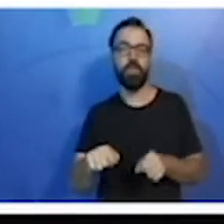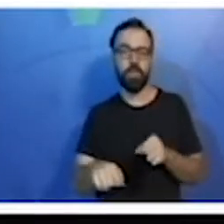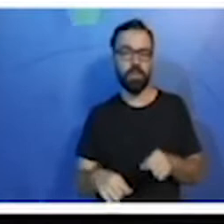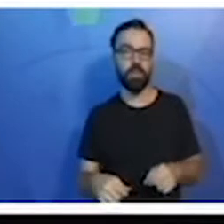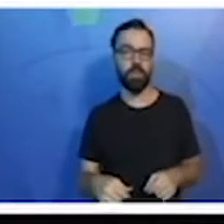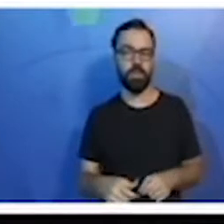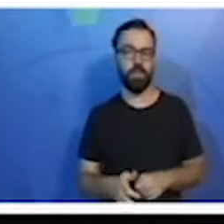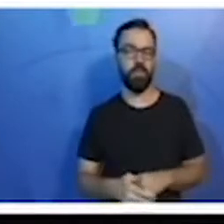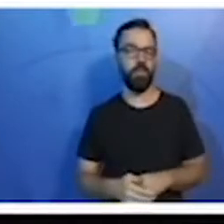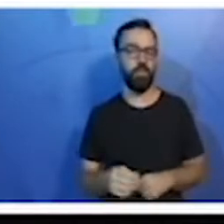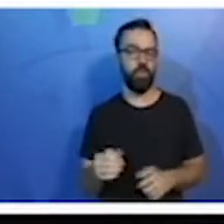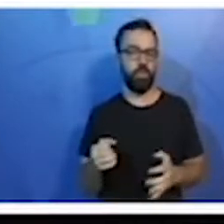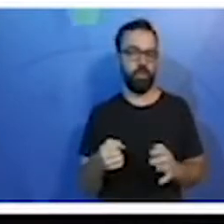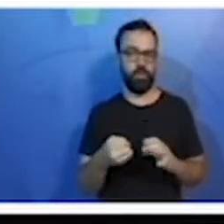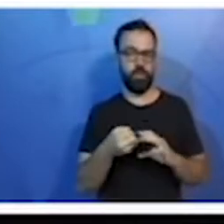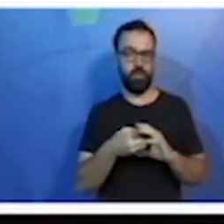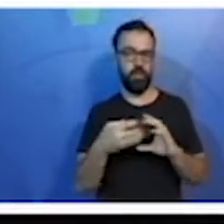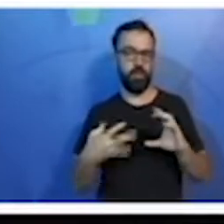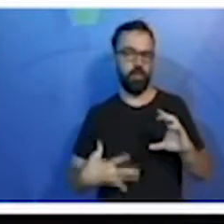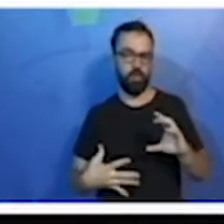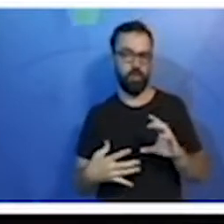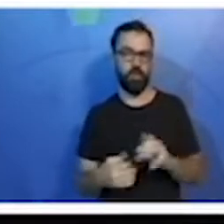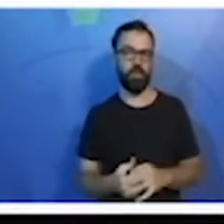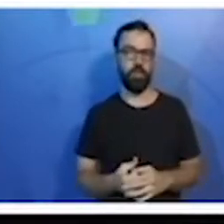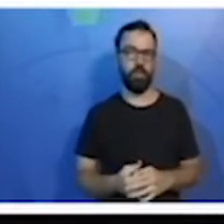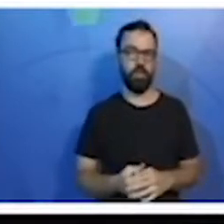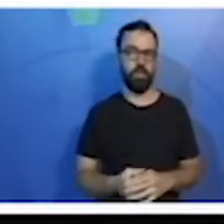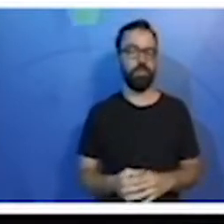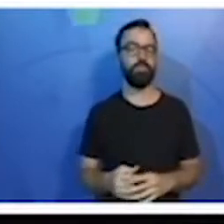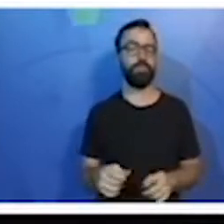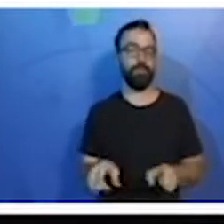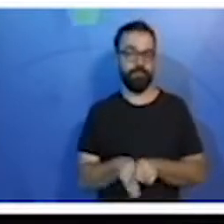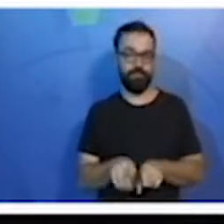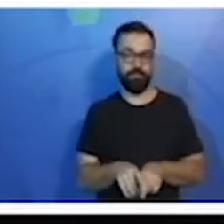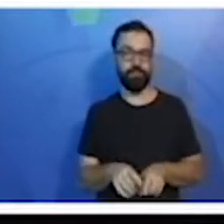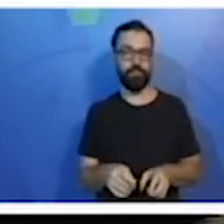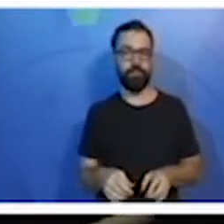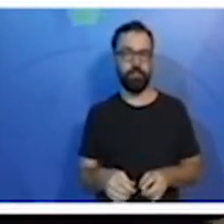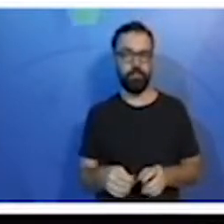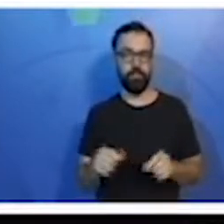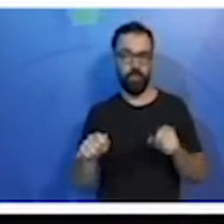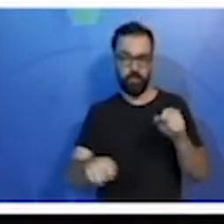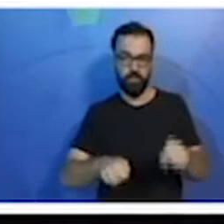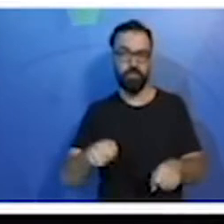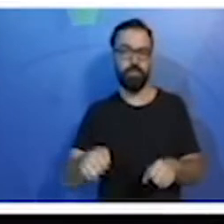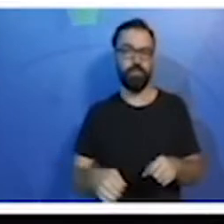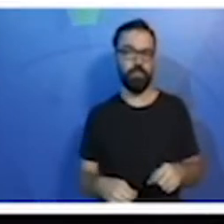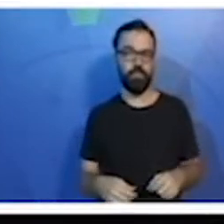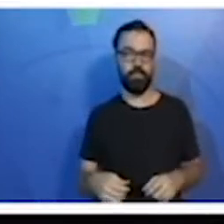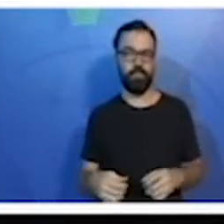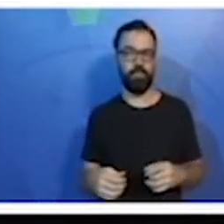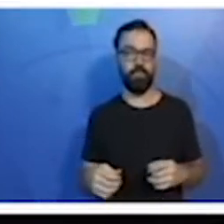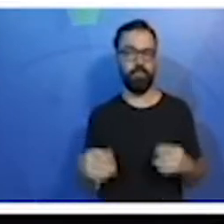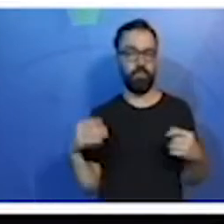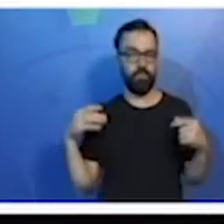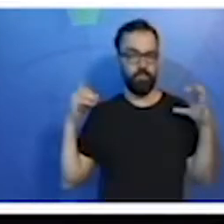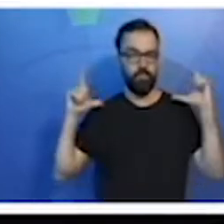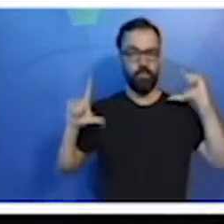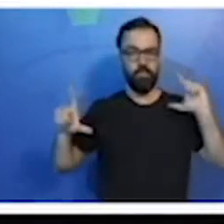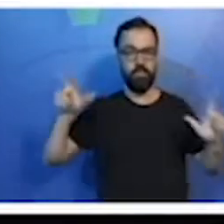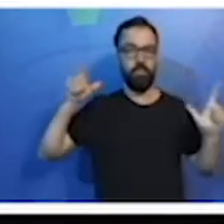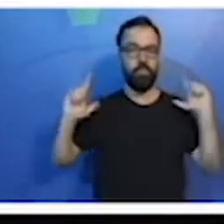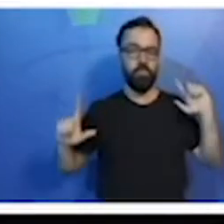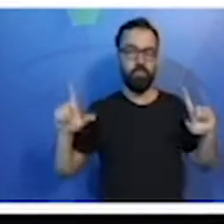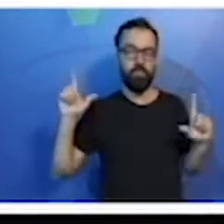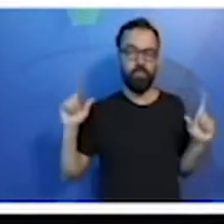o que era o ciclismo e o que acontece quando a gente utiliza o ciclismo como uma forma de diversão como uma prática de lazer